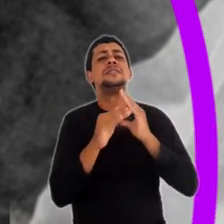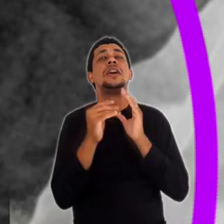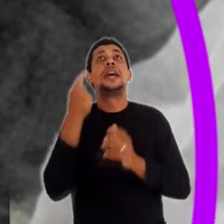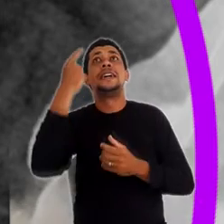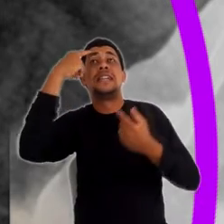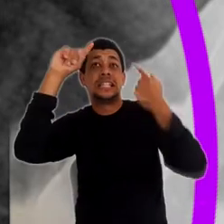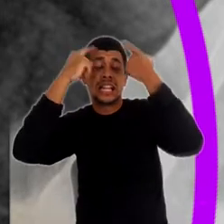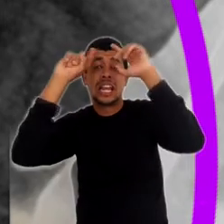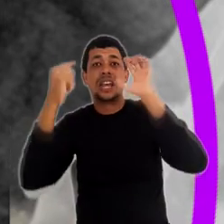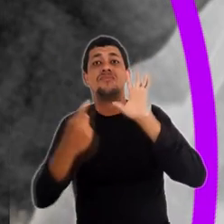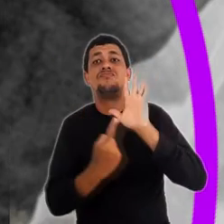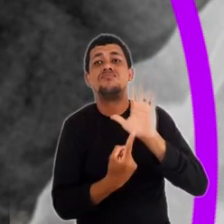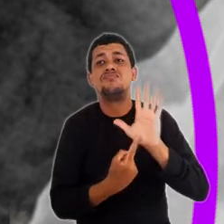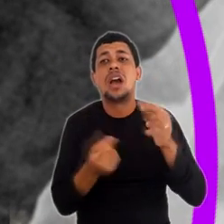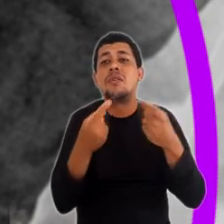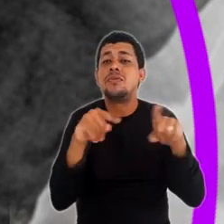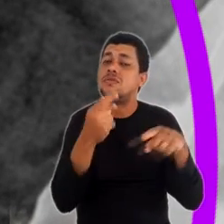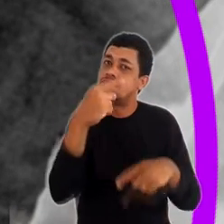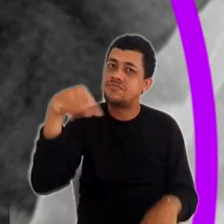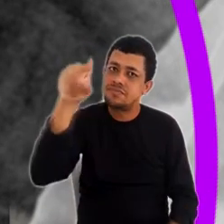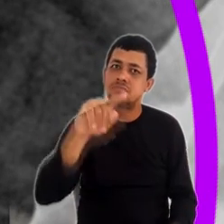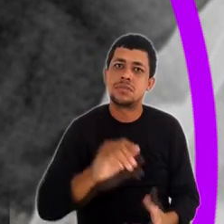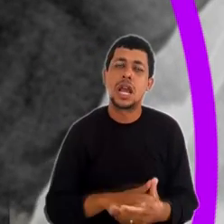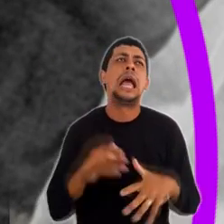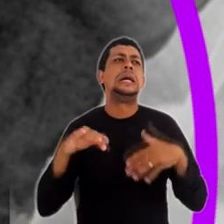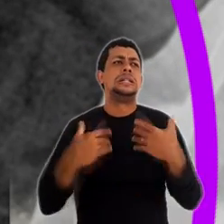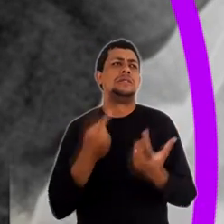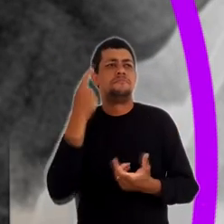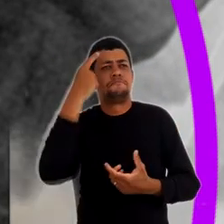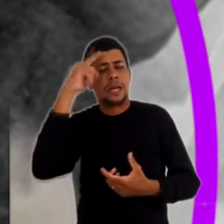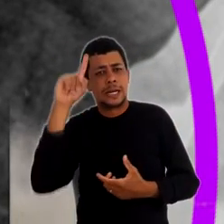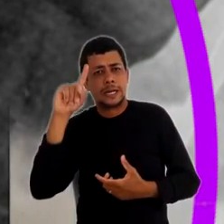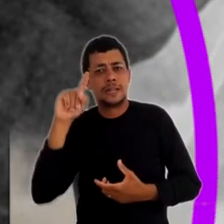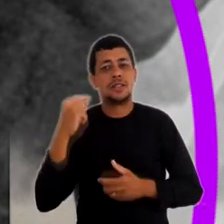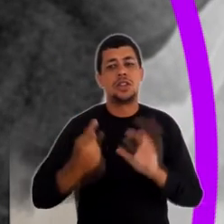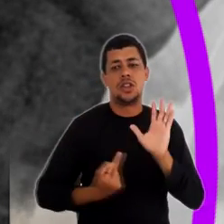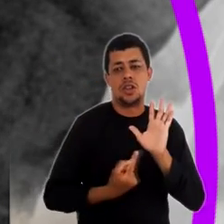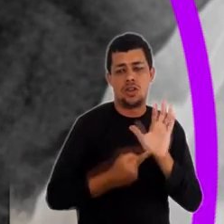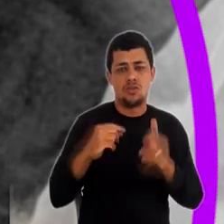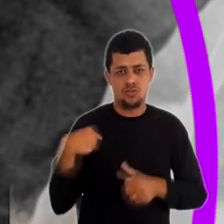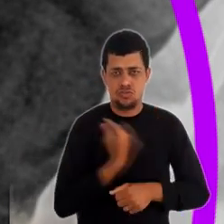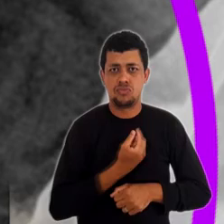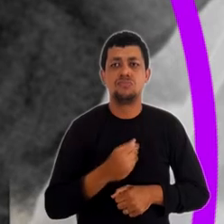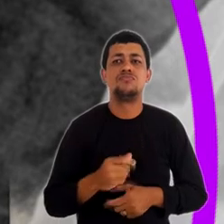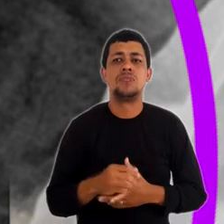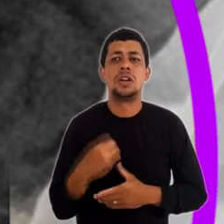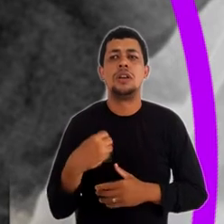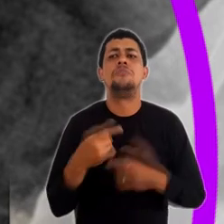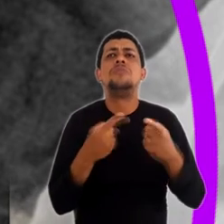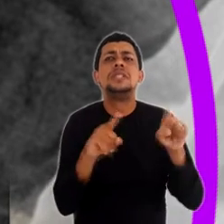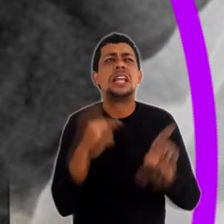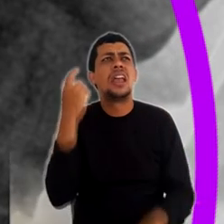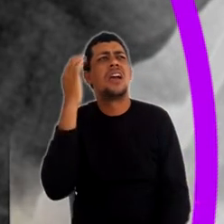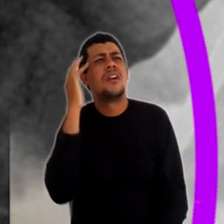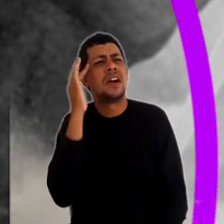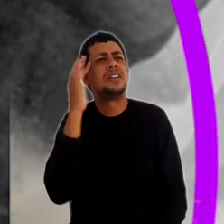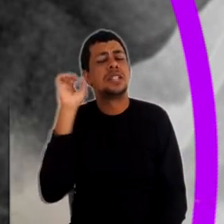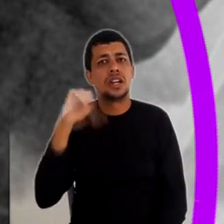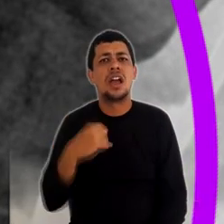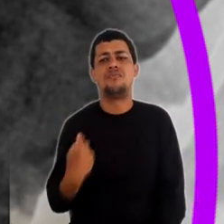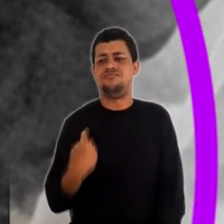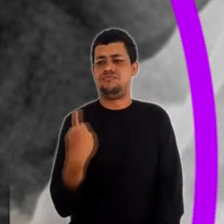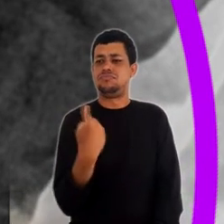mensagem que a música de vocês quer passar. Então, a mensagem, eu acho que ela é muito individual de cada uma, né? Cada uma passa uma mensagem que